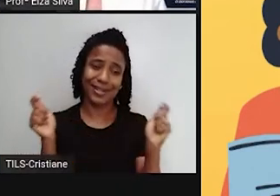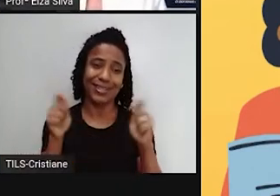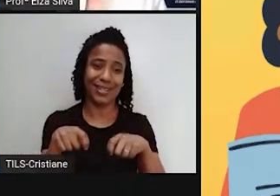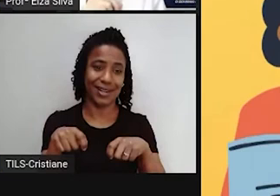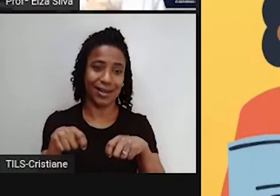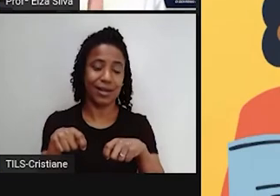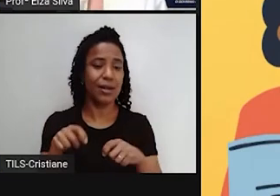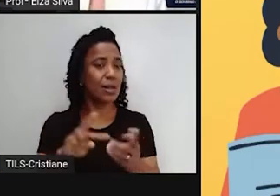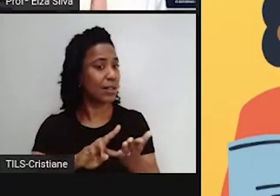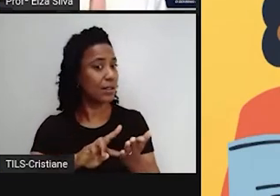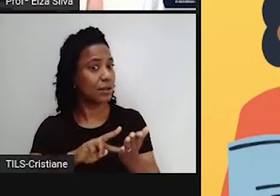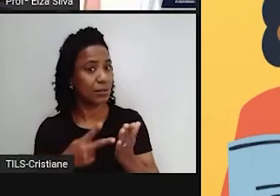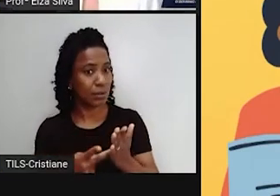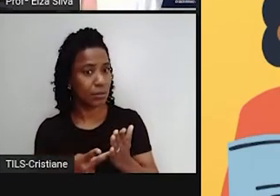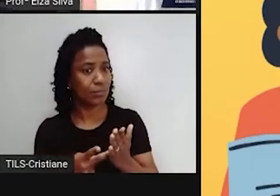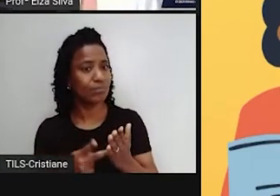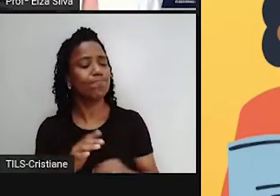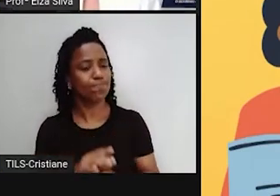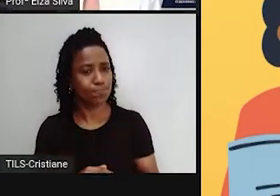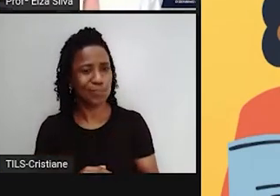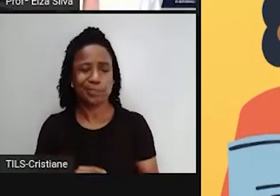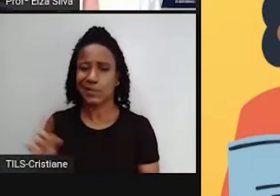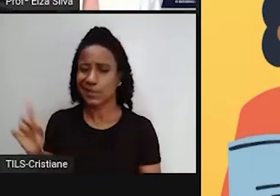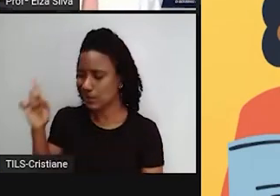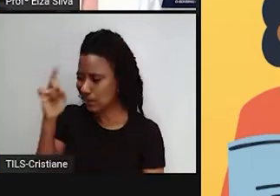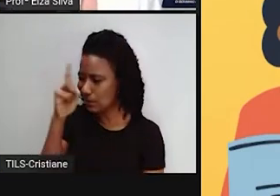vida, a gente nunca deve perder a esperança.